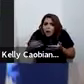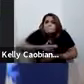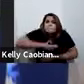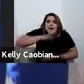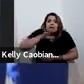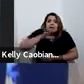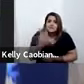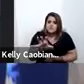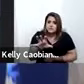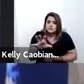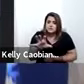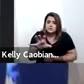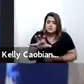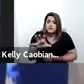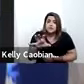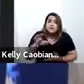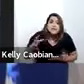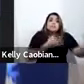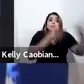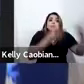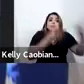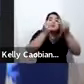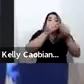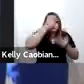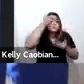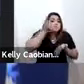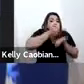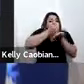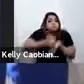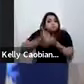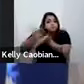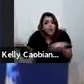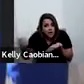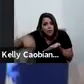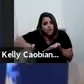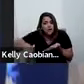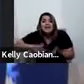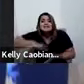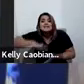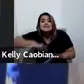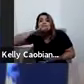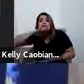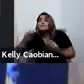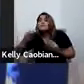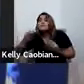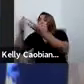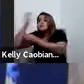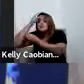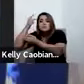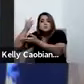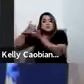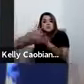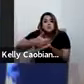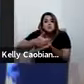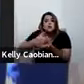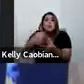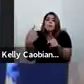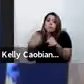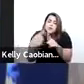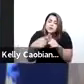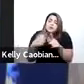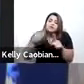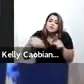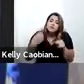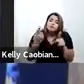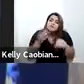tido tanto apoiamento quanto foi esta greve, e realmente pelas circunstâncias que